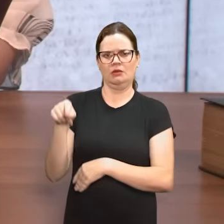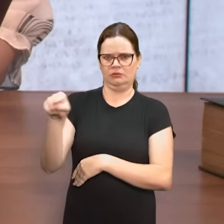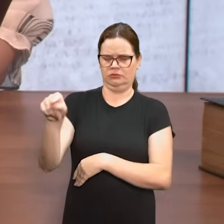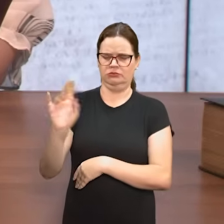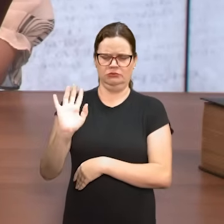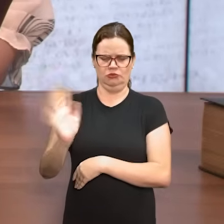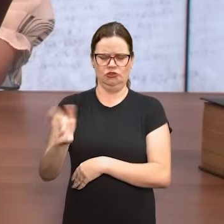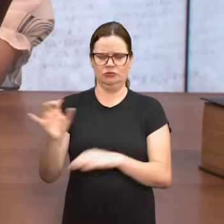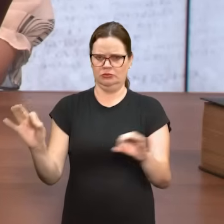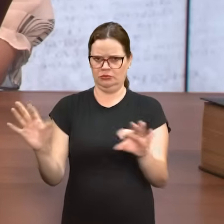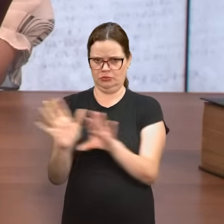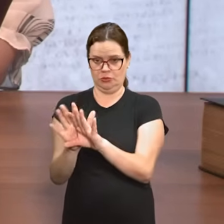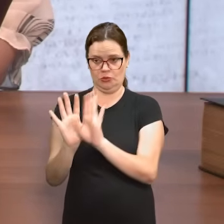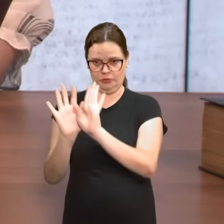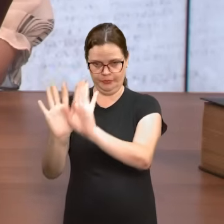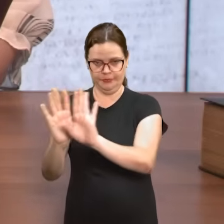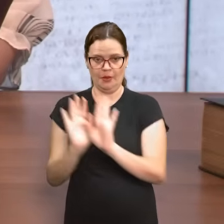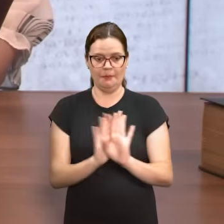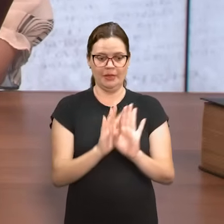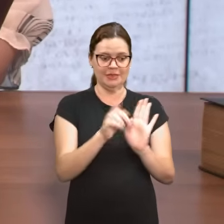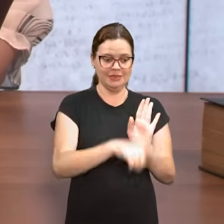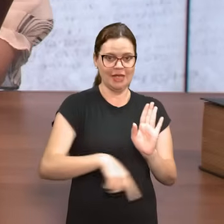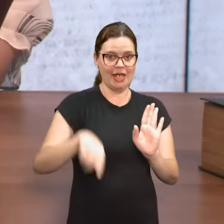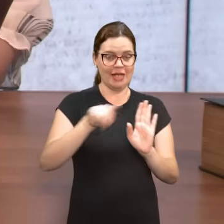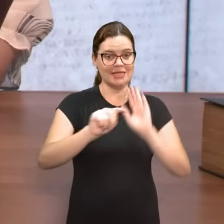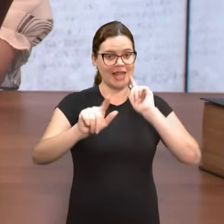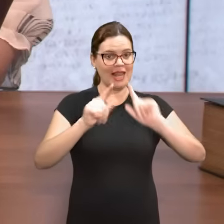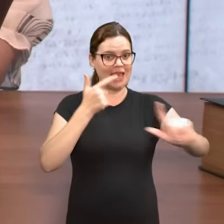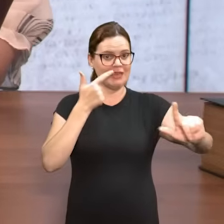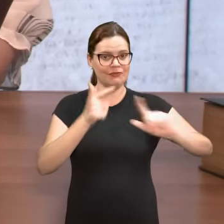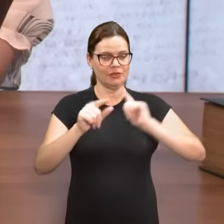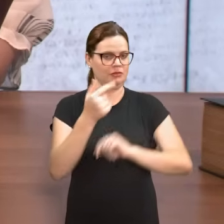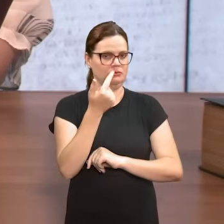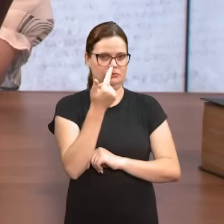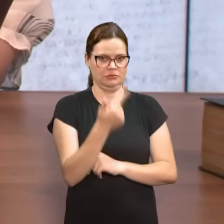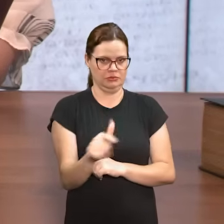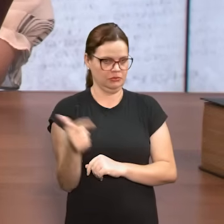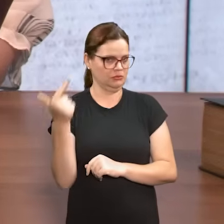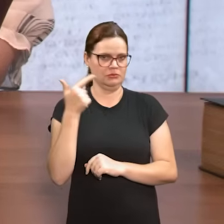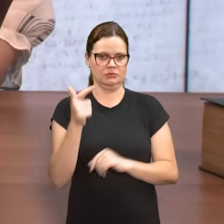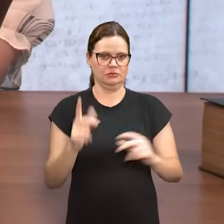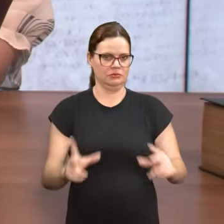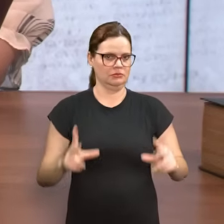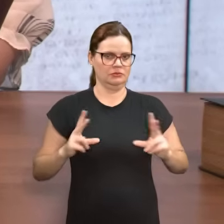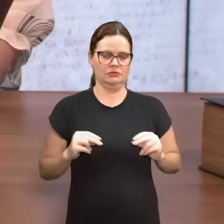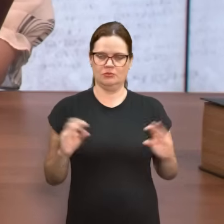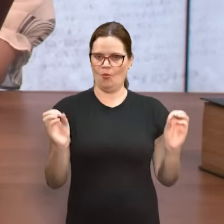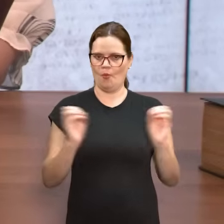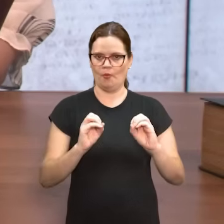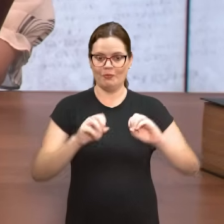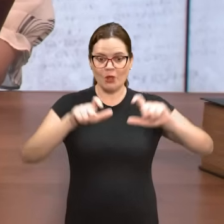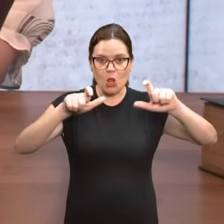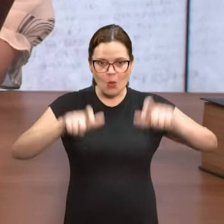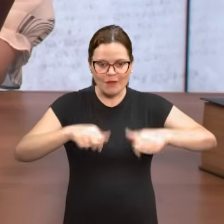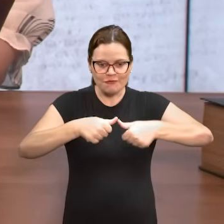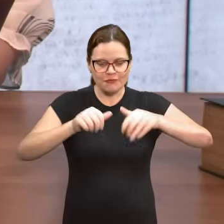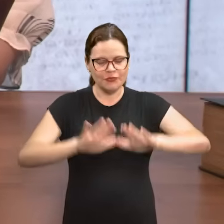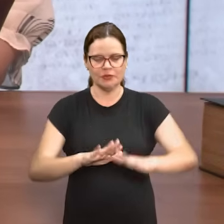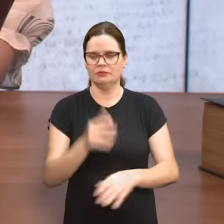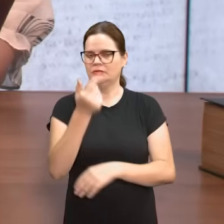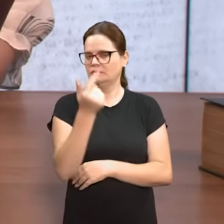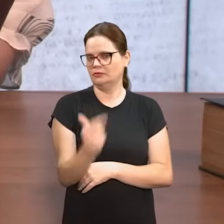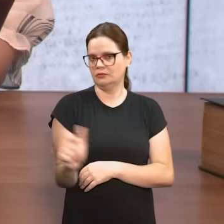Jordão. Mas aos levitas não tinha dado herança entre eles. Porque os filhos